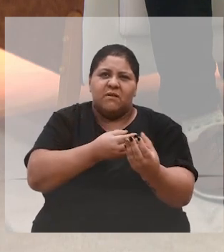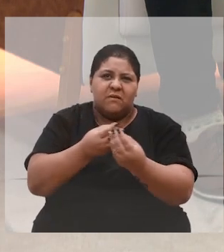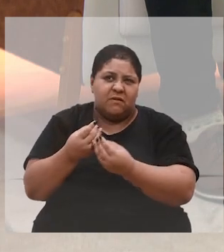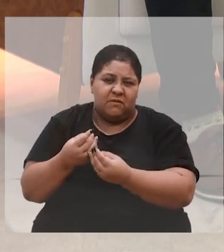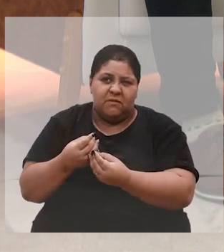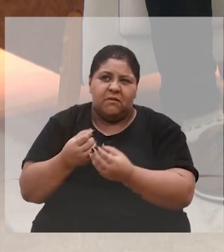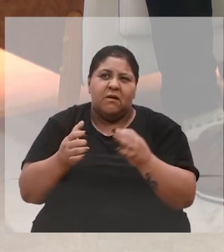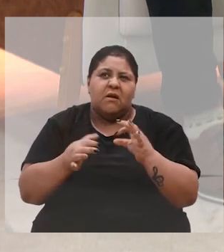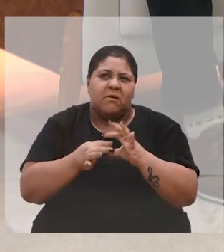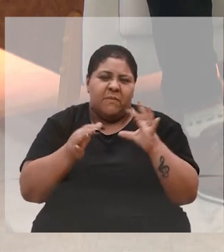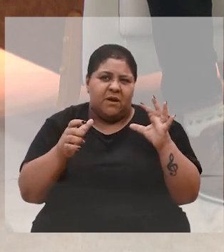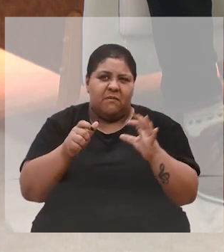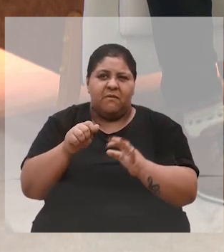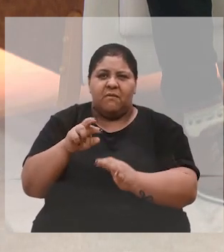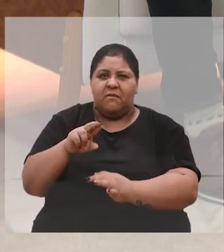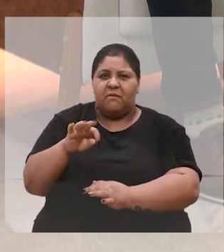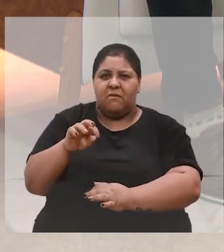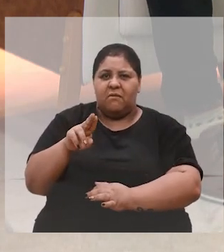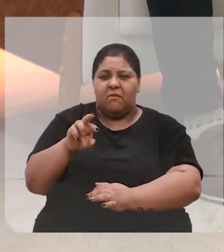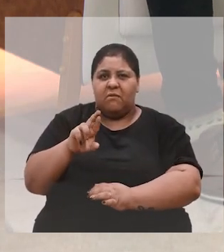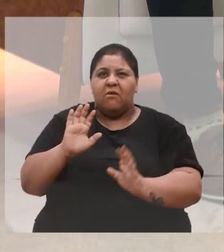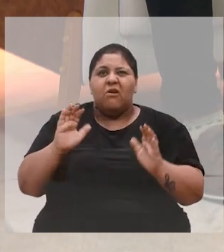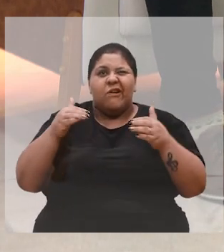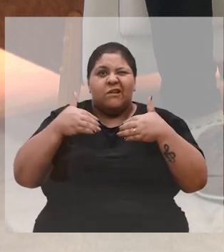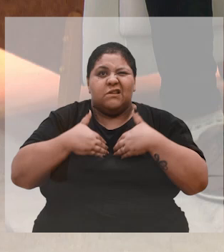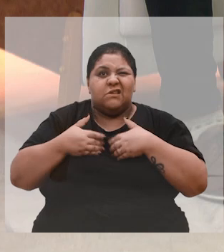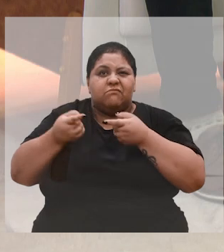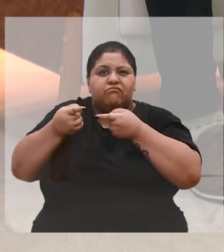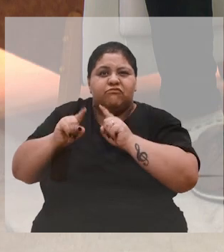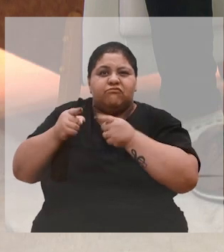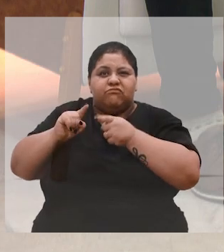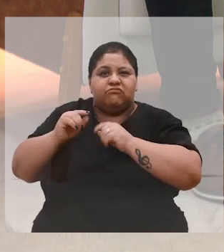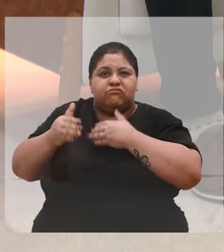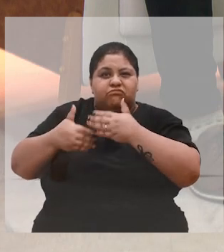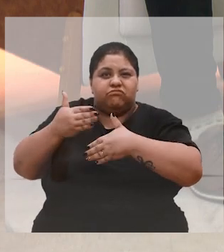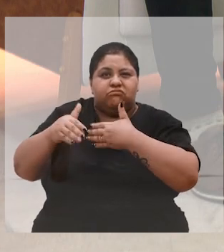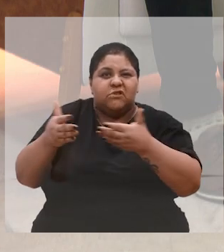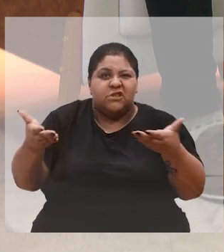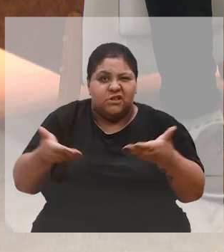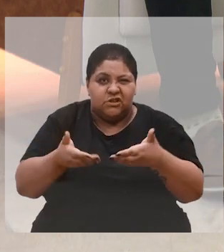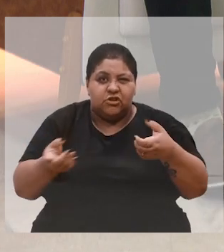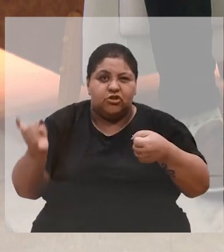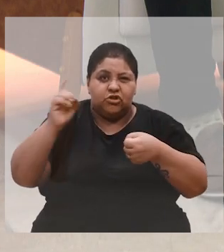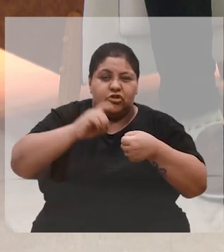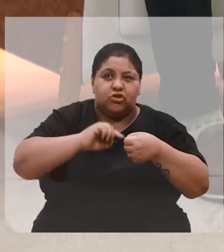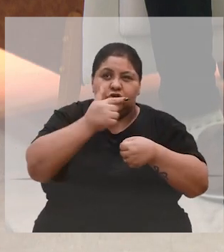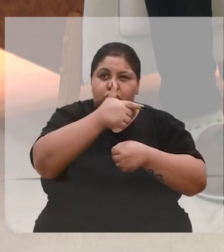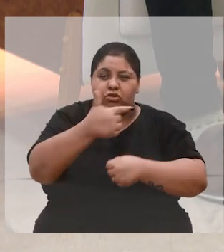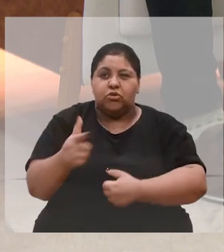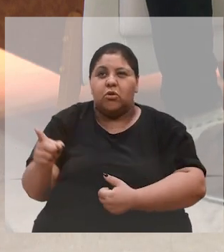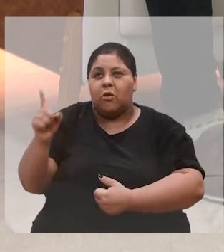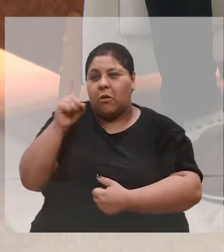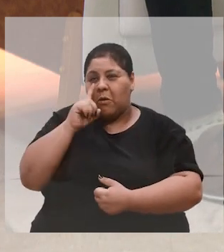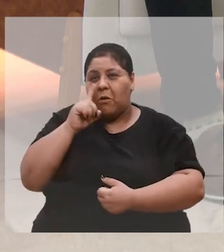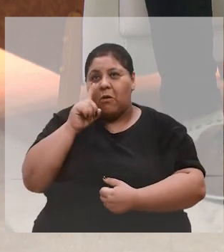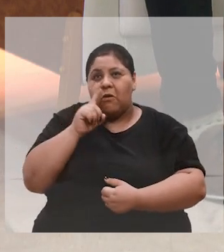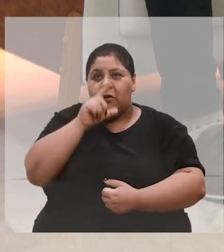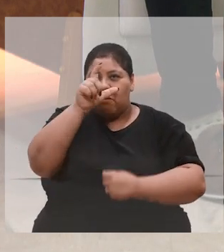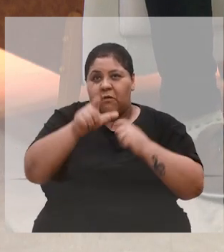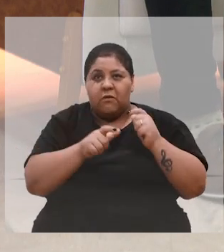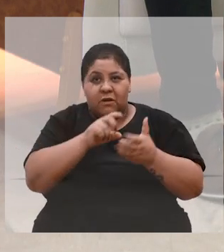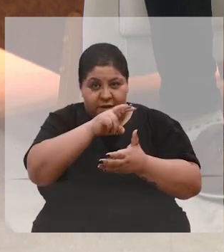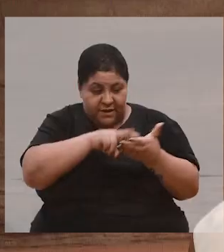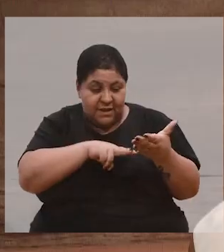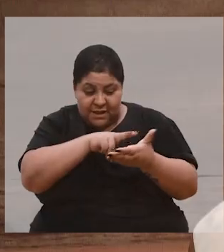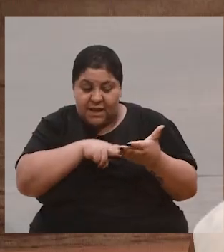permitir que o Arthur falasse mais, mas o autismo é incrível e desafiadora jornada. Tu já tens um retorno de outras mães, enfim, de pessoas